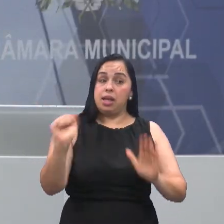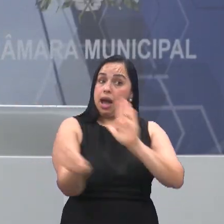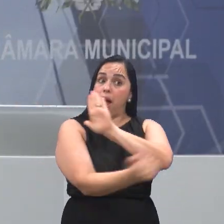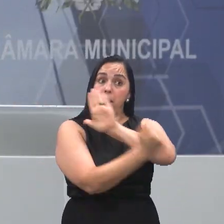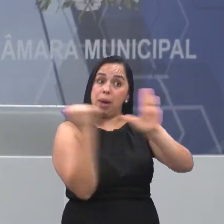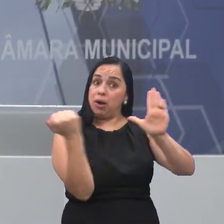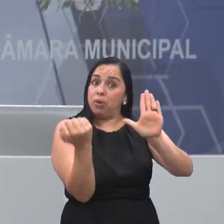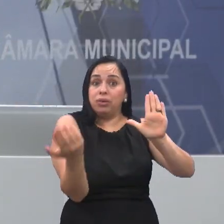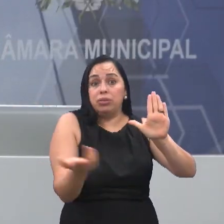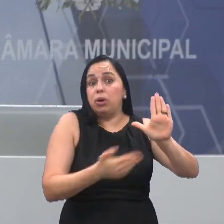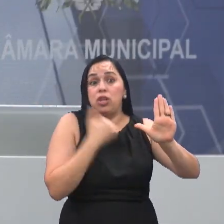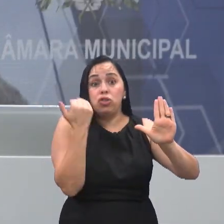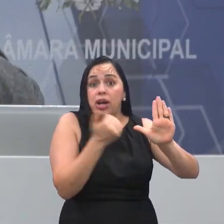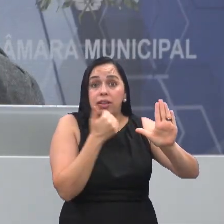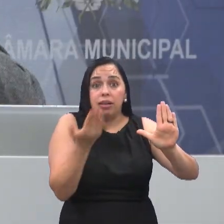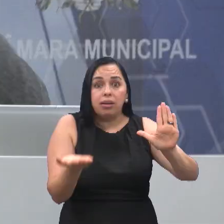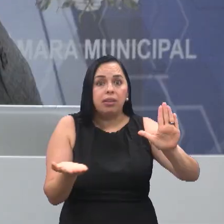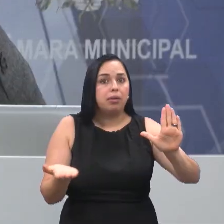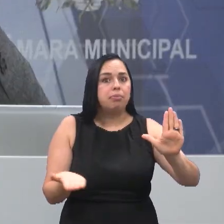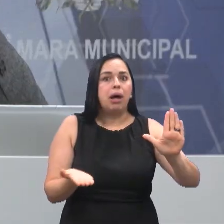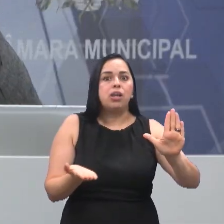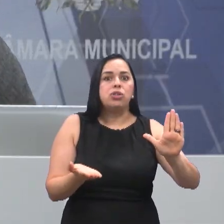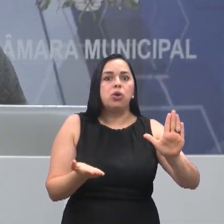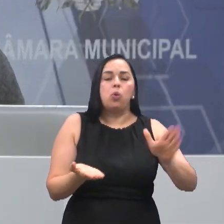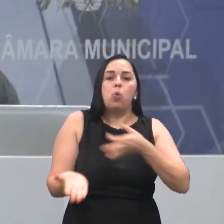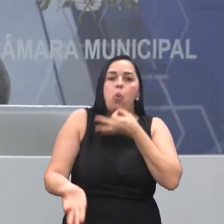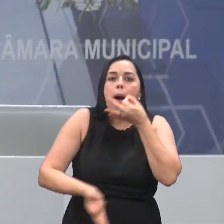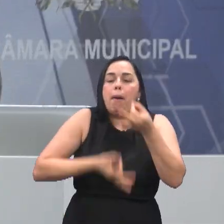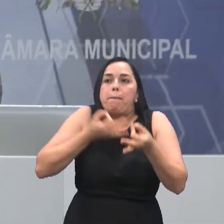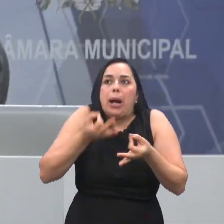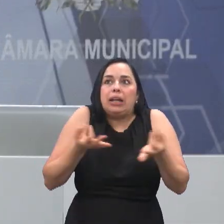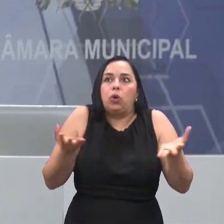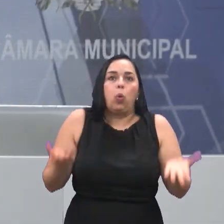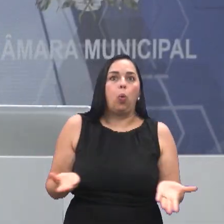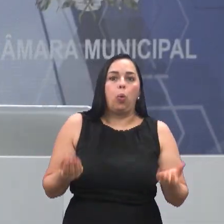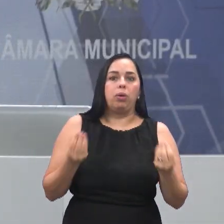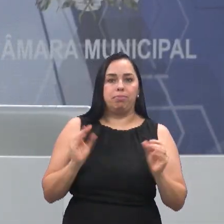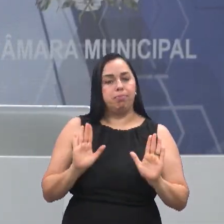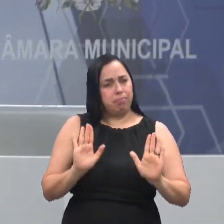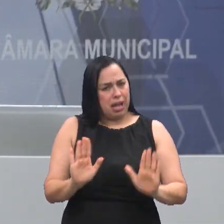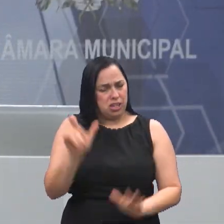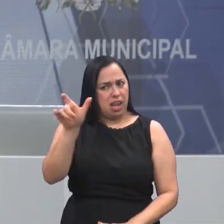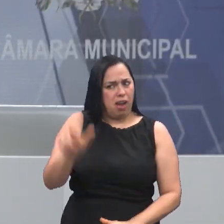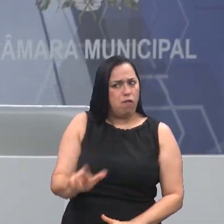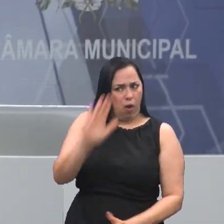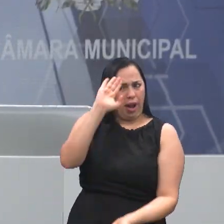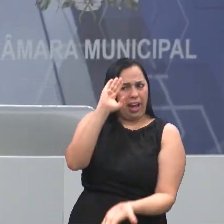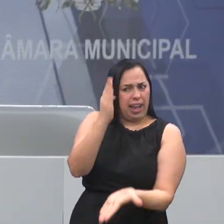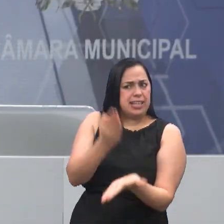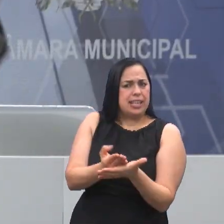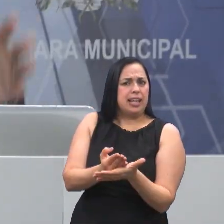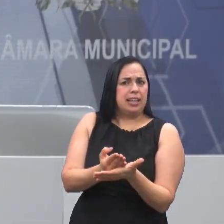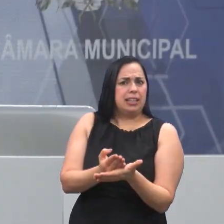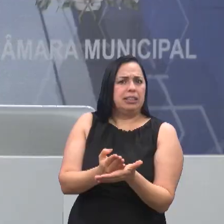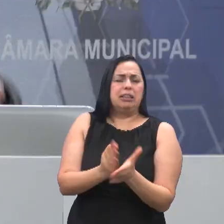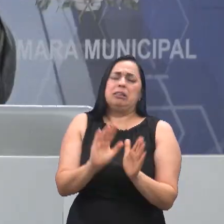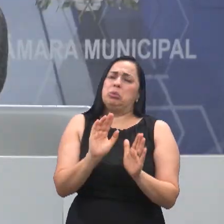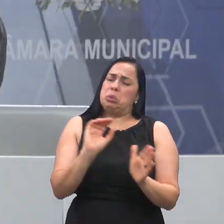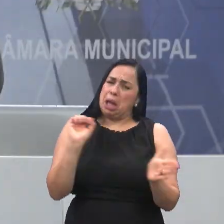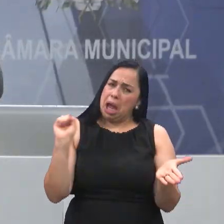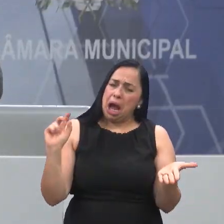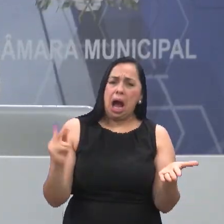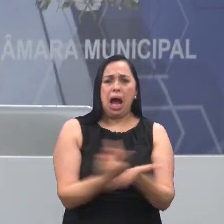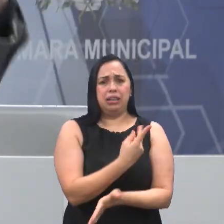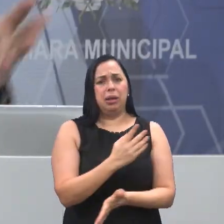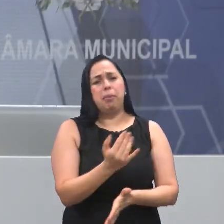link. Então essa argumentação não é possível de a gente afirmar. Mas eu vou acreditar no vereador e que realmente é tudo apócrifo, então eu